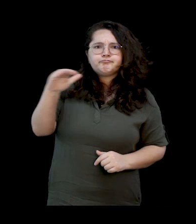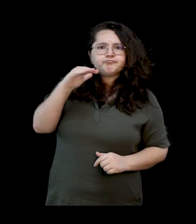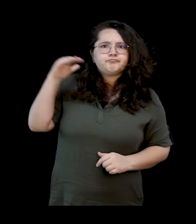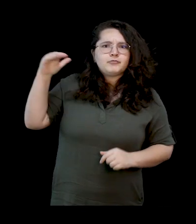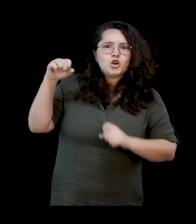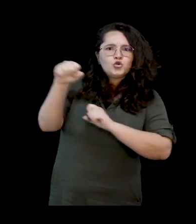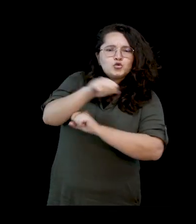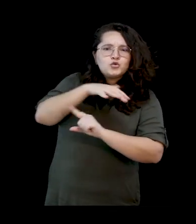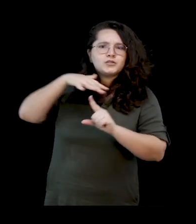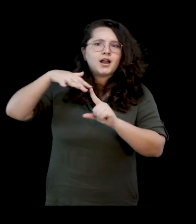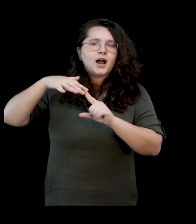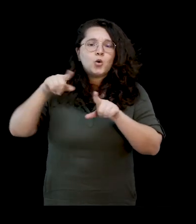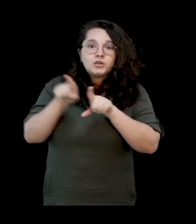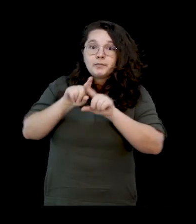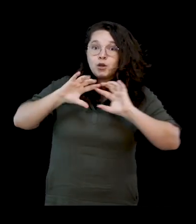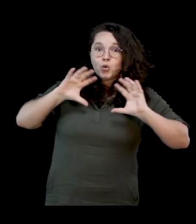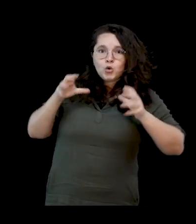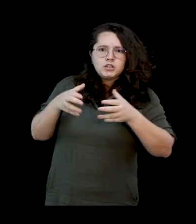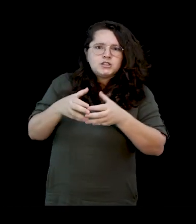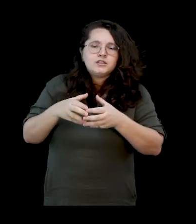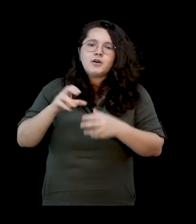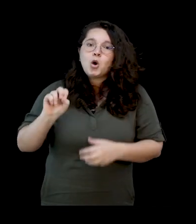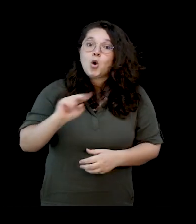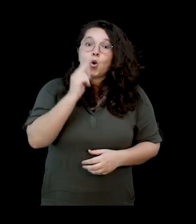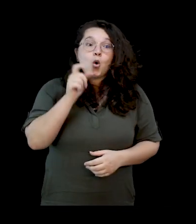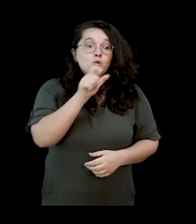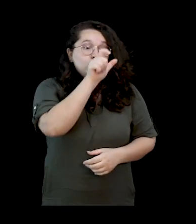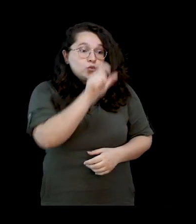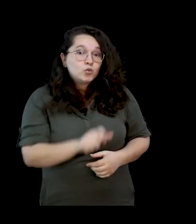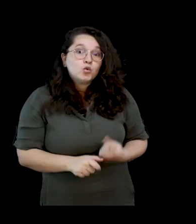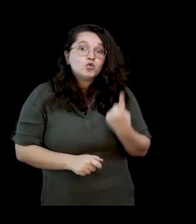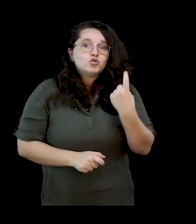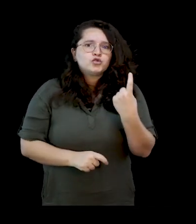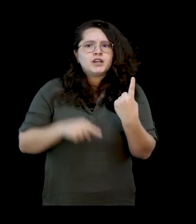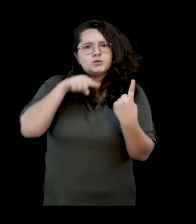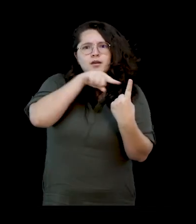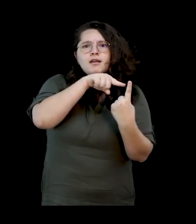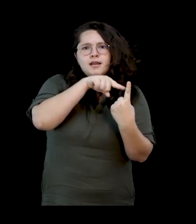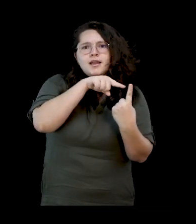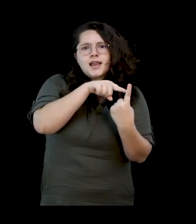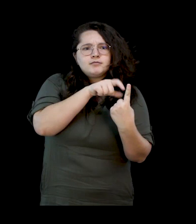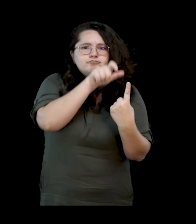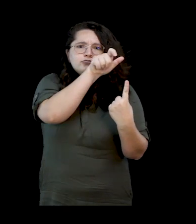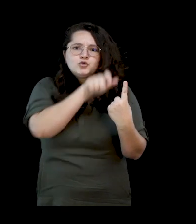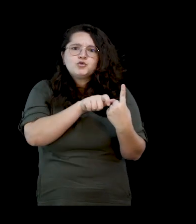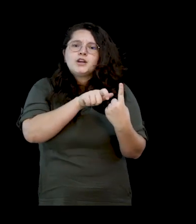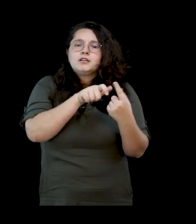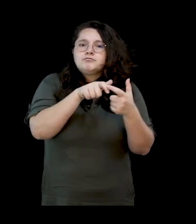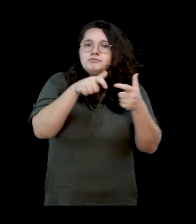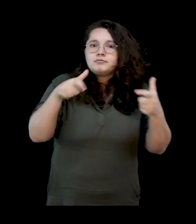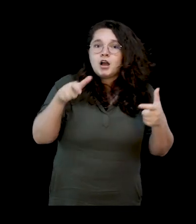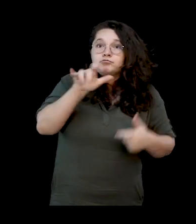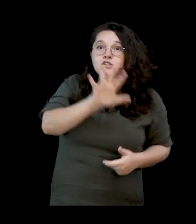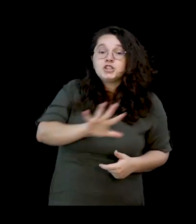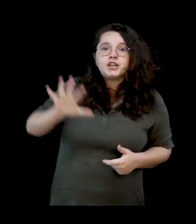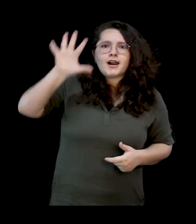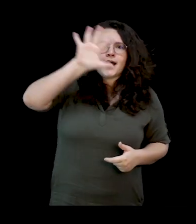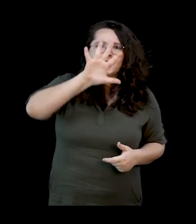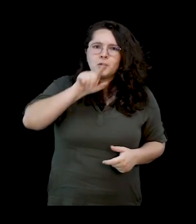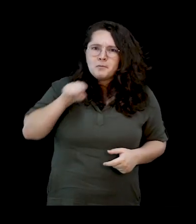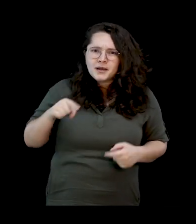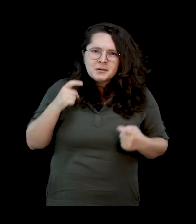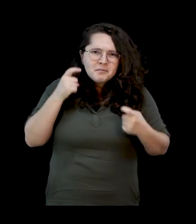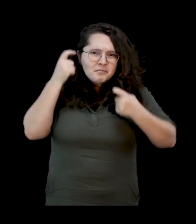coletivas, um sujeito generalizado, não é? Um sujeito ampliado, mas não se preocupou jamais em